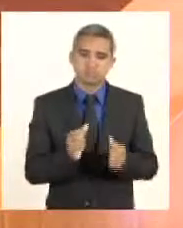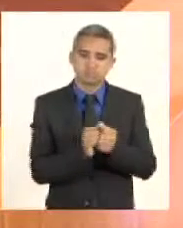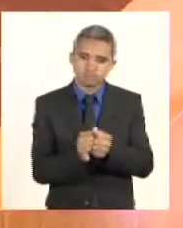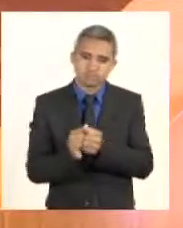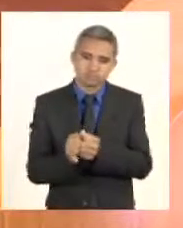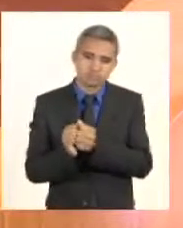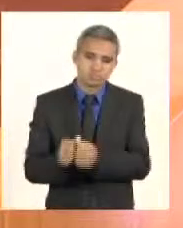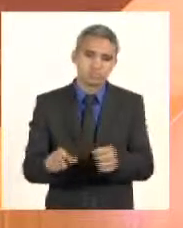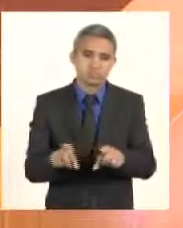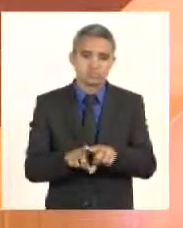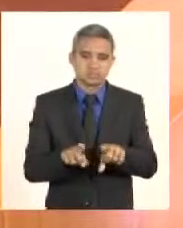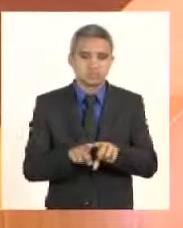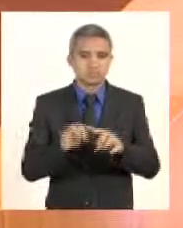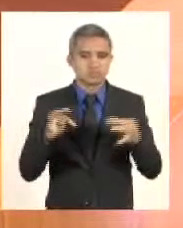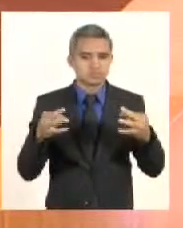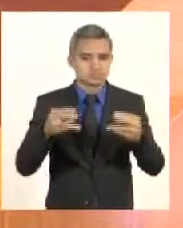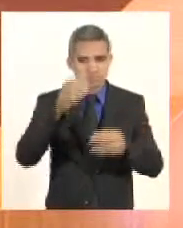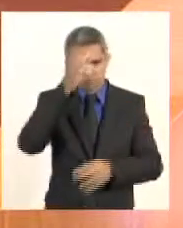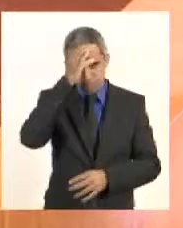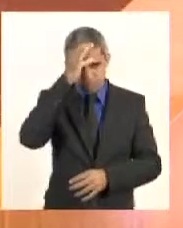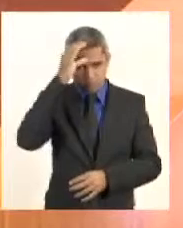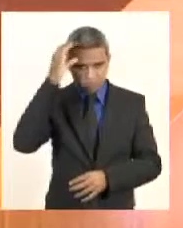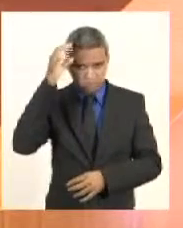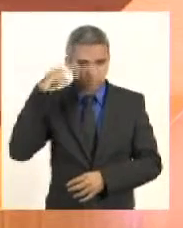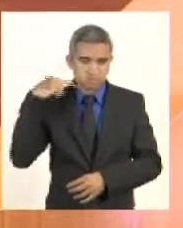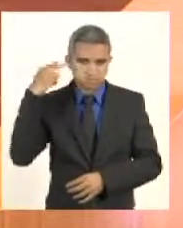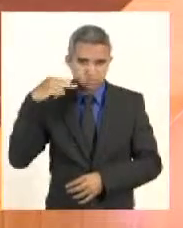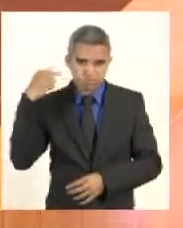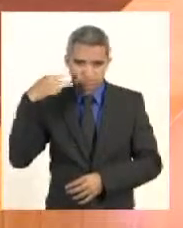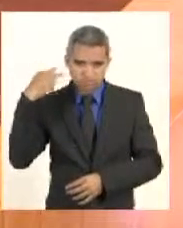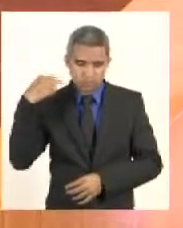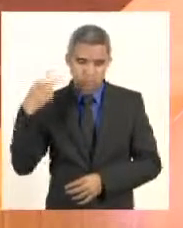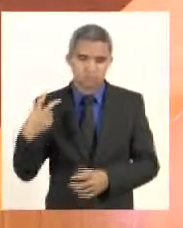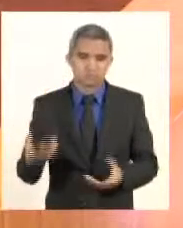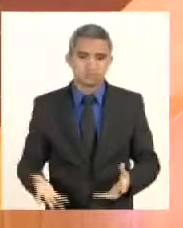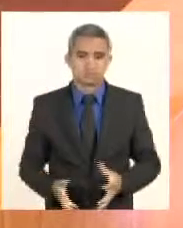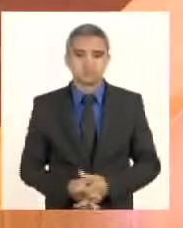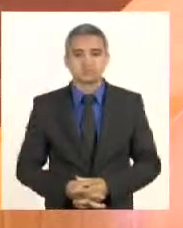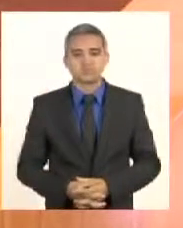de toda a Câmara de Vereadores, onde eu quero aqui